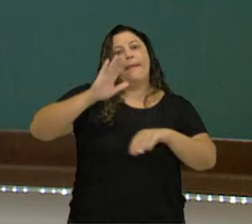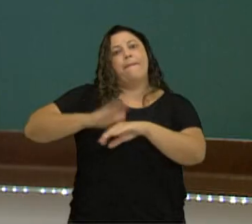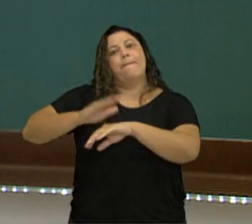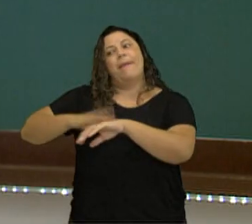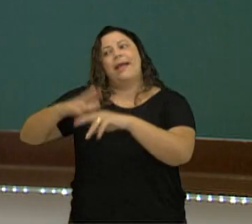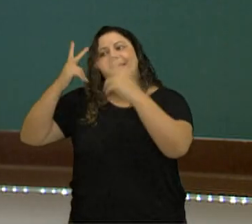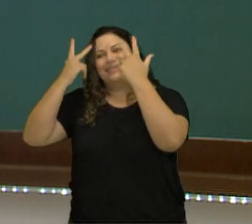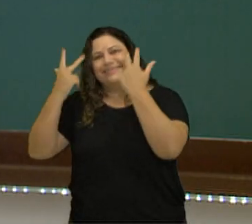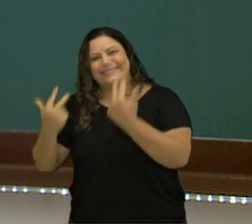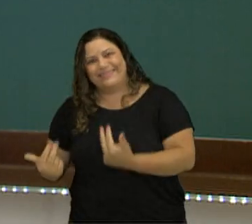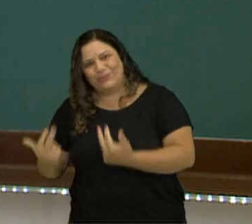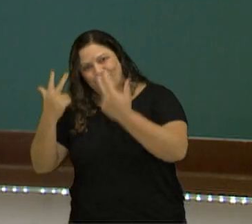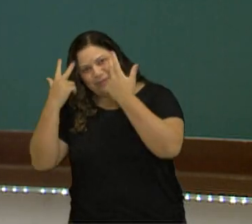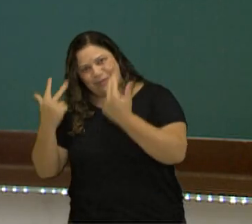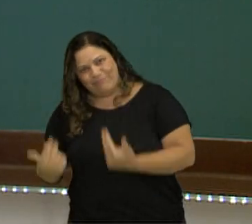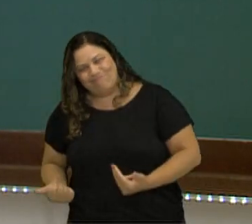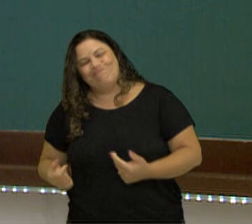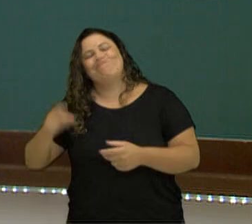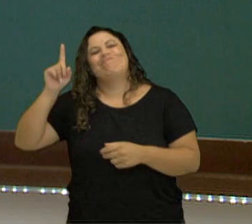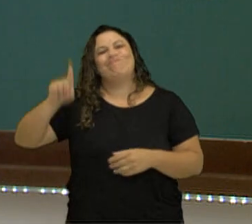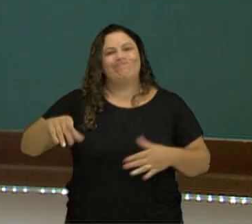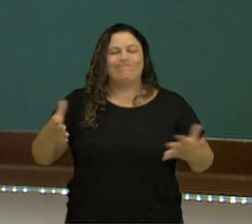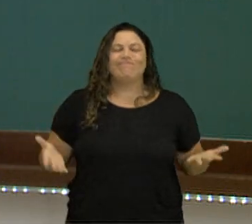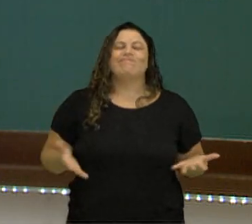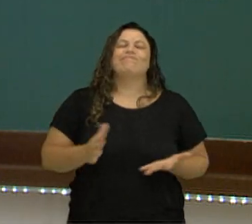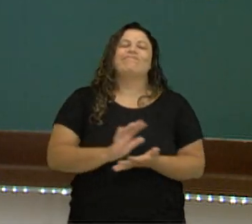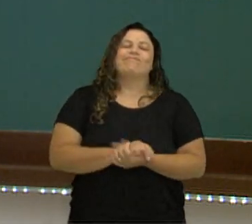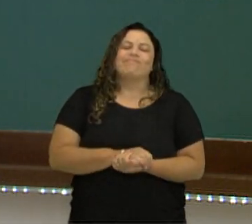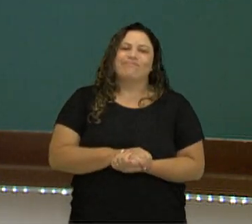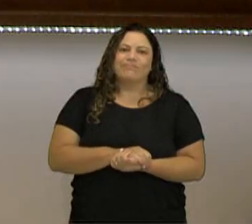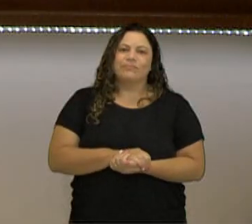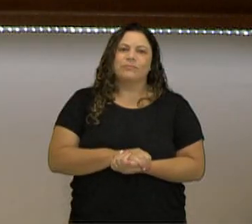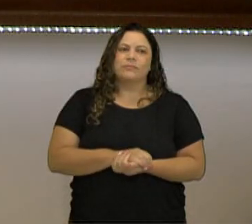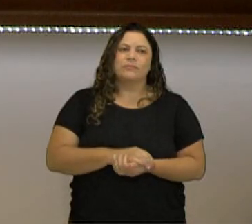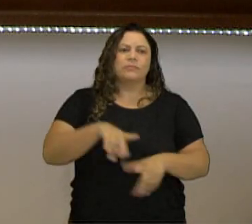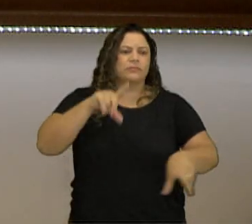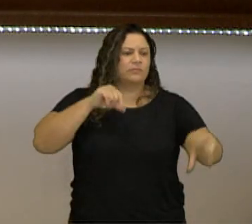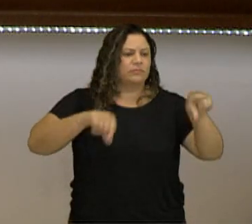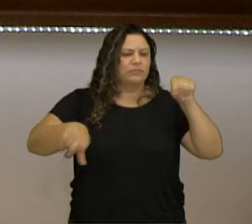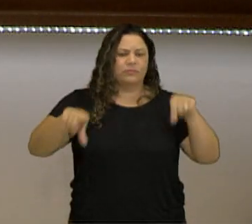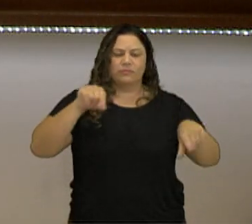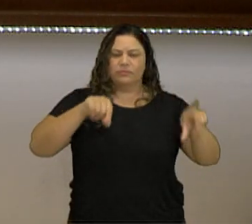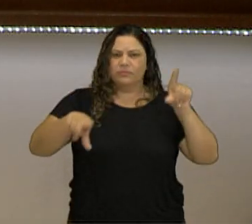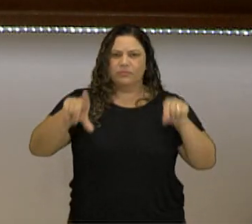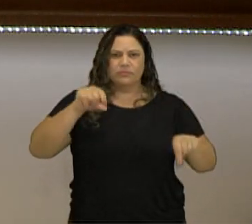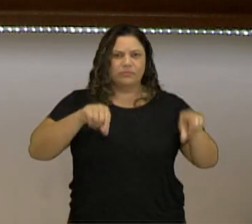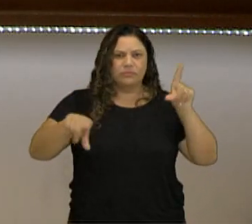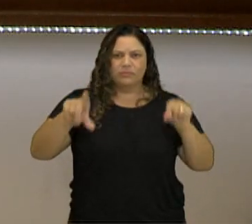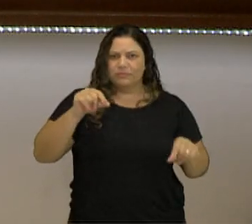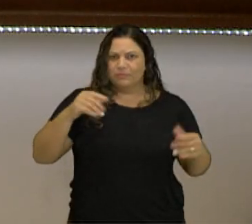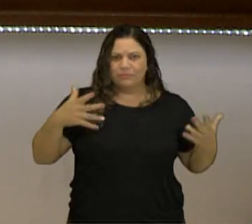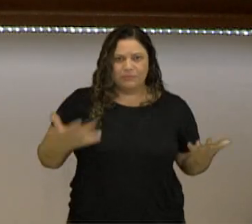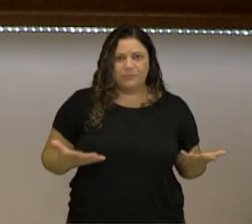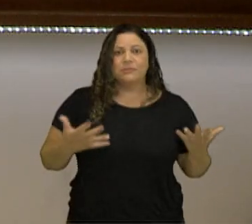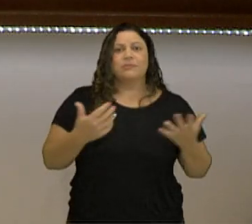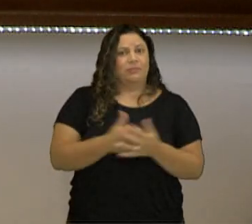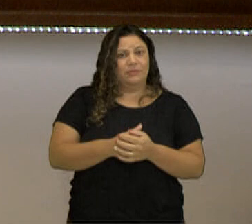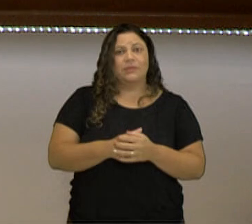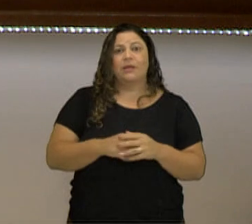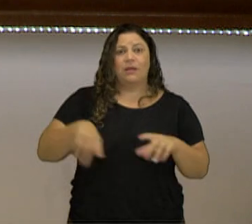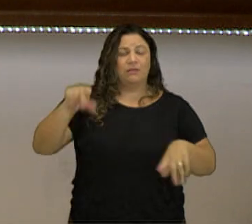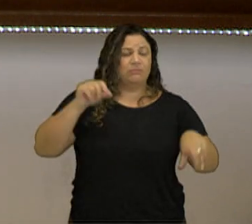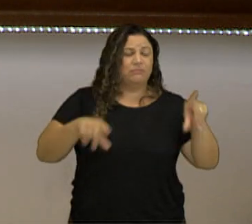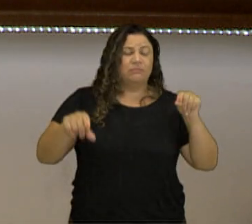produtos naturais. É isso que você tem que fazer, tá? Escolher isso, é uma escolha sua, porque